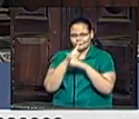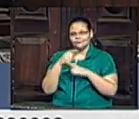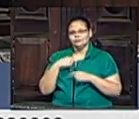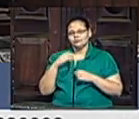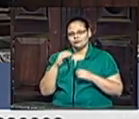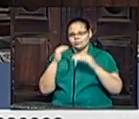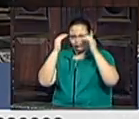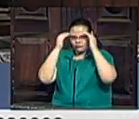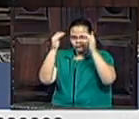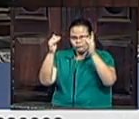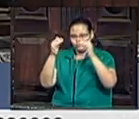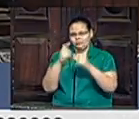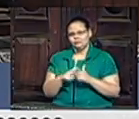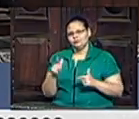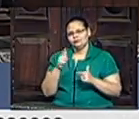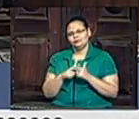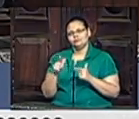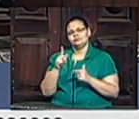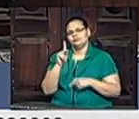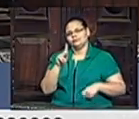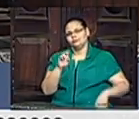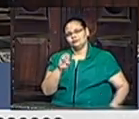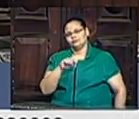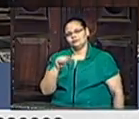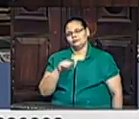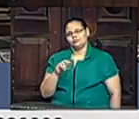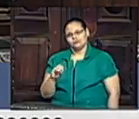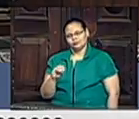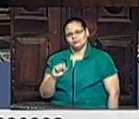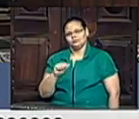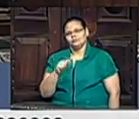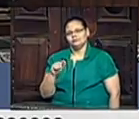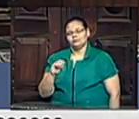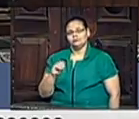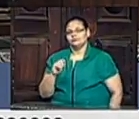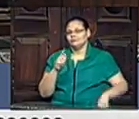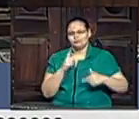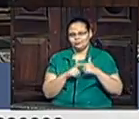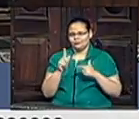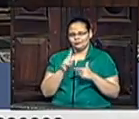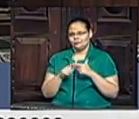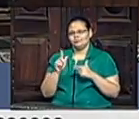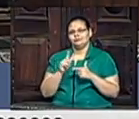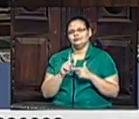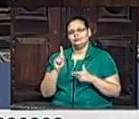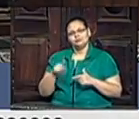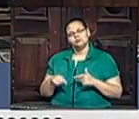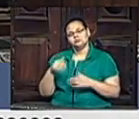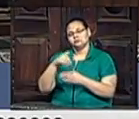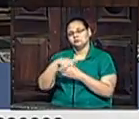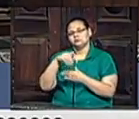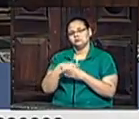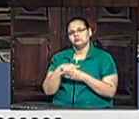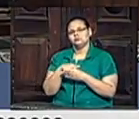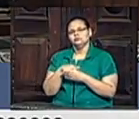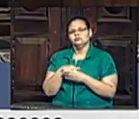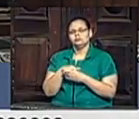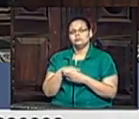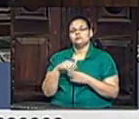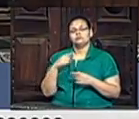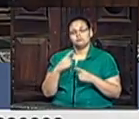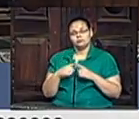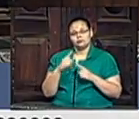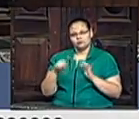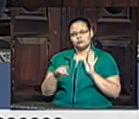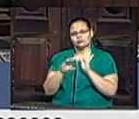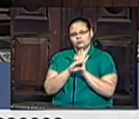tenho, porque o problema do governo Pezão, a rigor, Giulianelli, não é um problema de legitimidade eleitoral. Nos marcos da